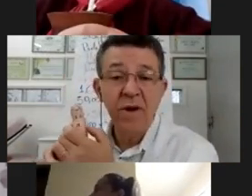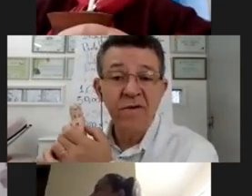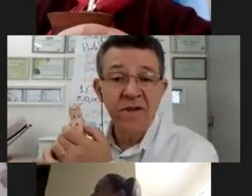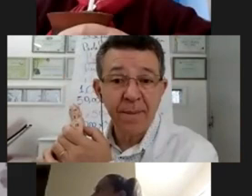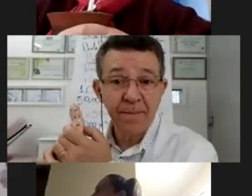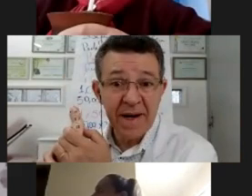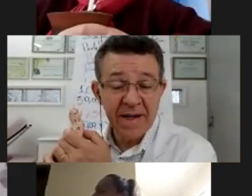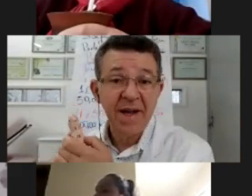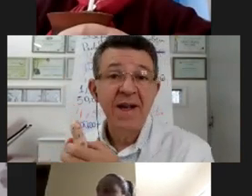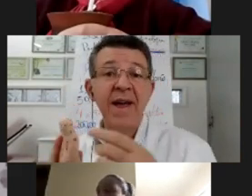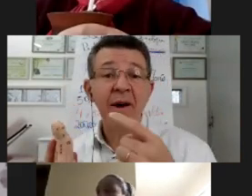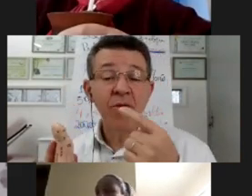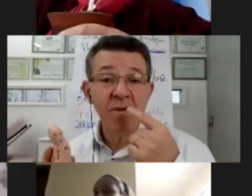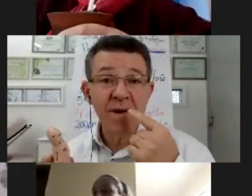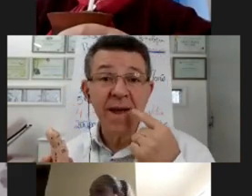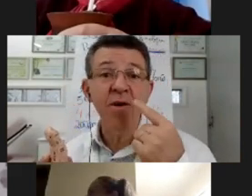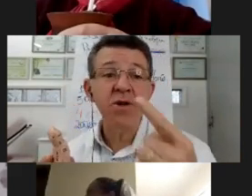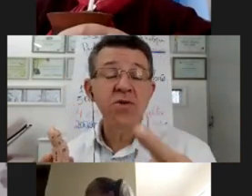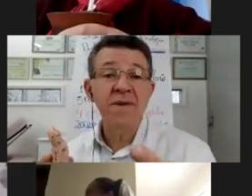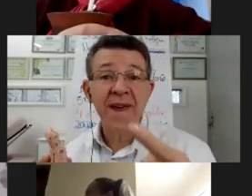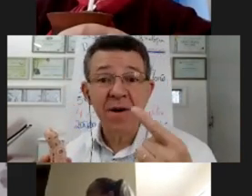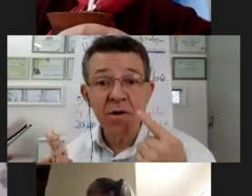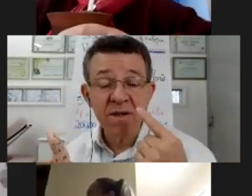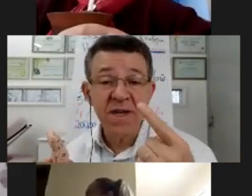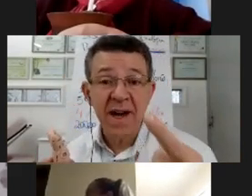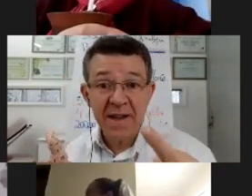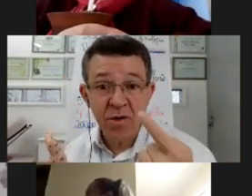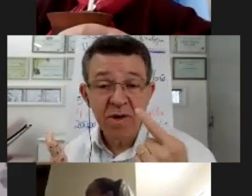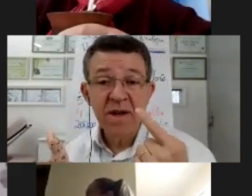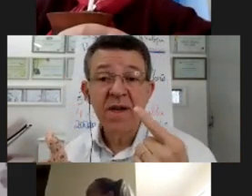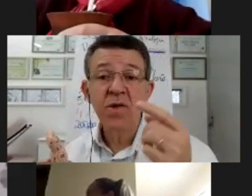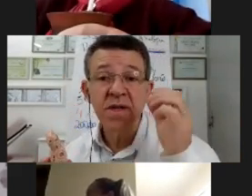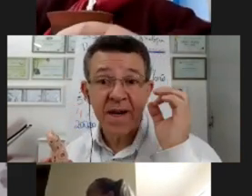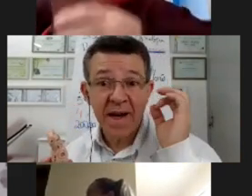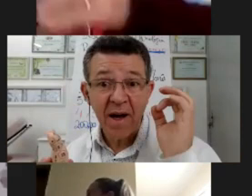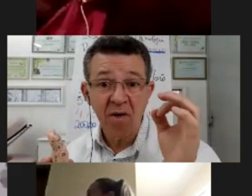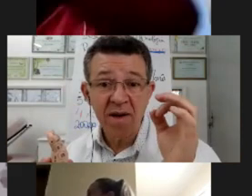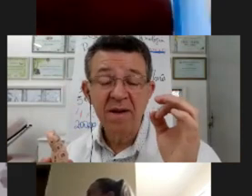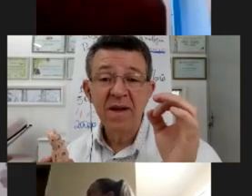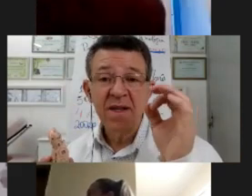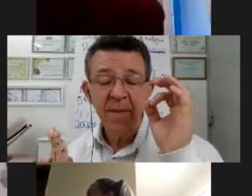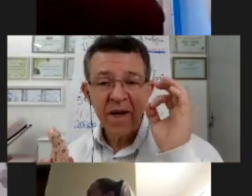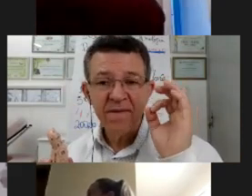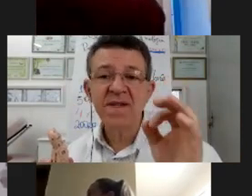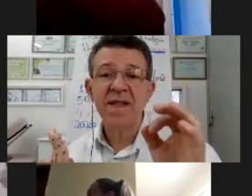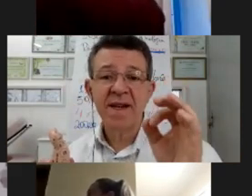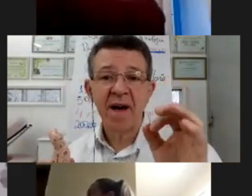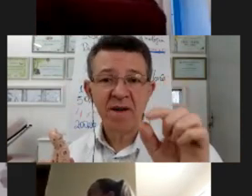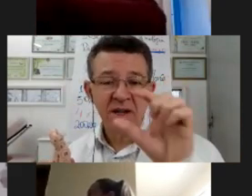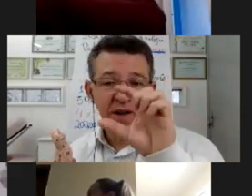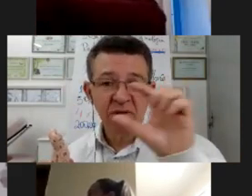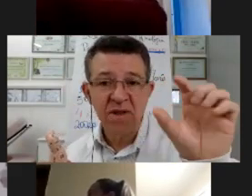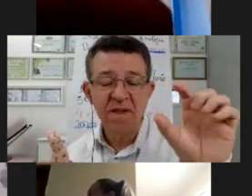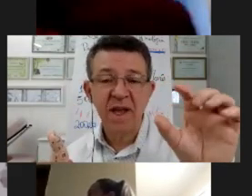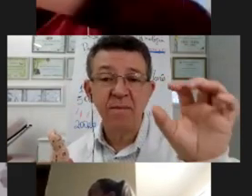apalpa, o quanto você aperta, é um negócio negociado. Isso está na aula. Dá uma revisada na